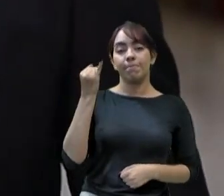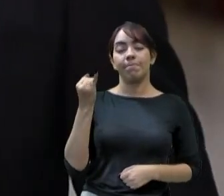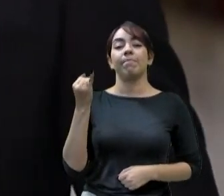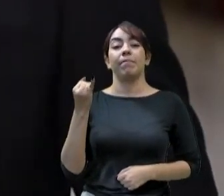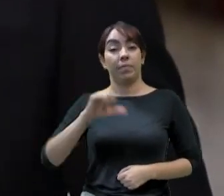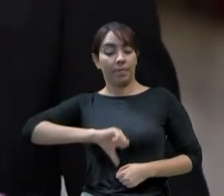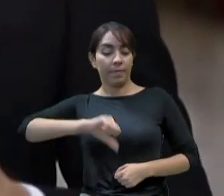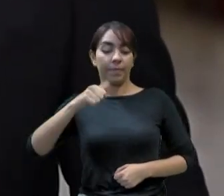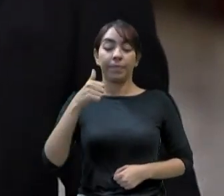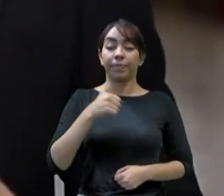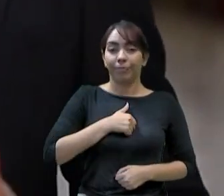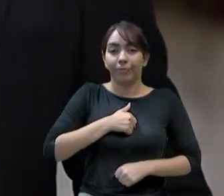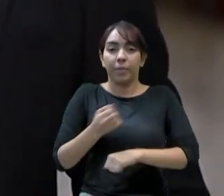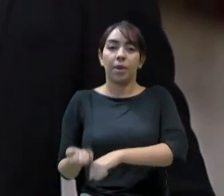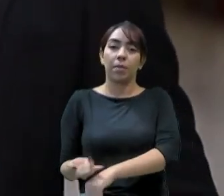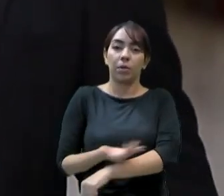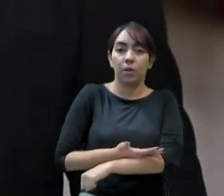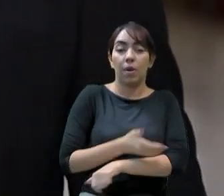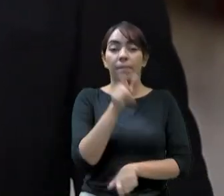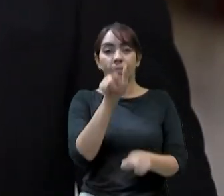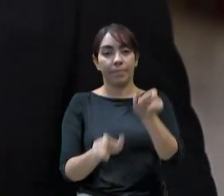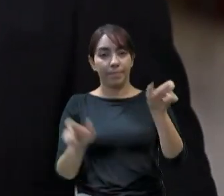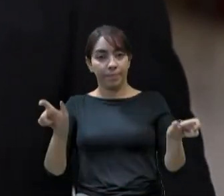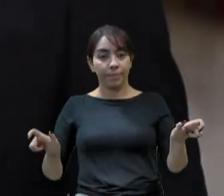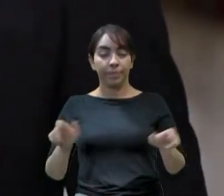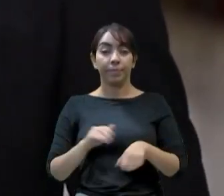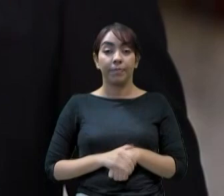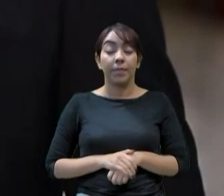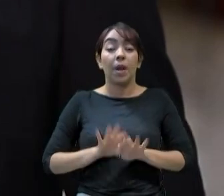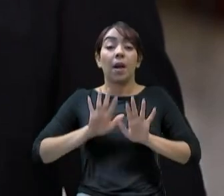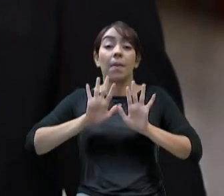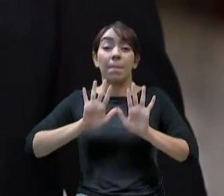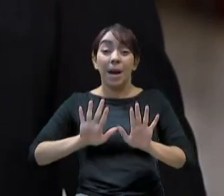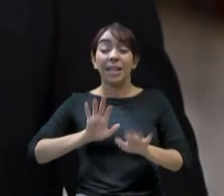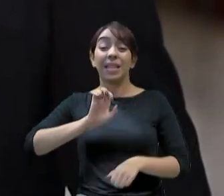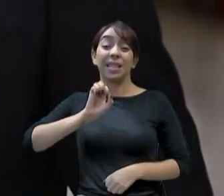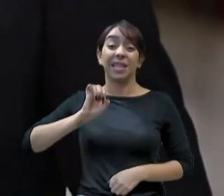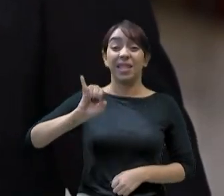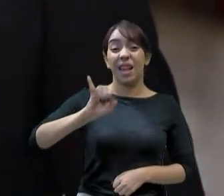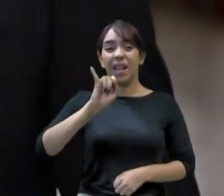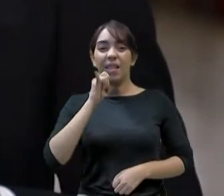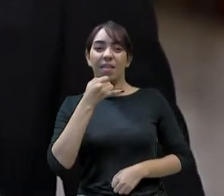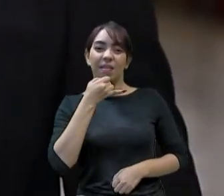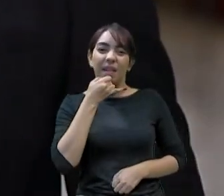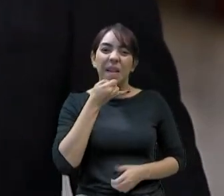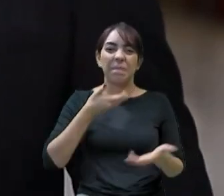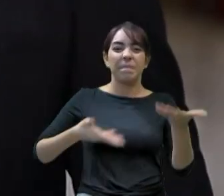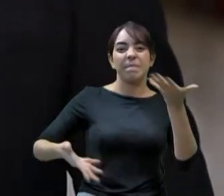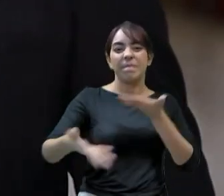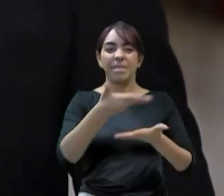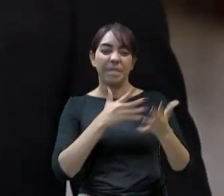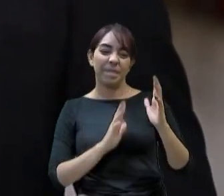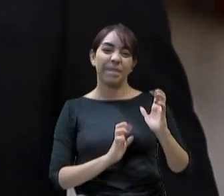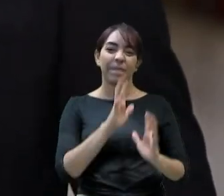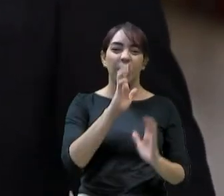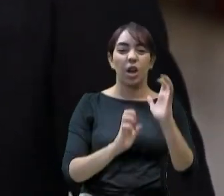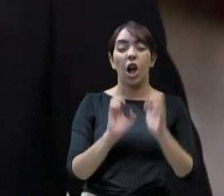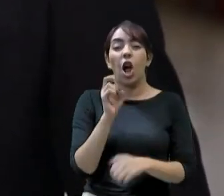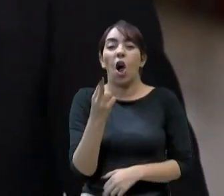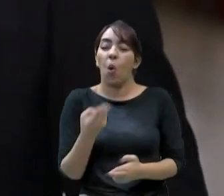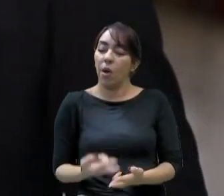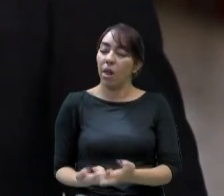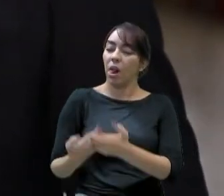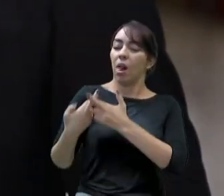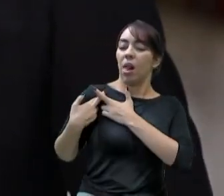psicológico, emocional e social dos trabalhadores. Infelizmente, em um ambiente de trabalho sem harmonia e com muitas responsabilidades, a saúde